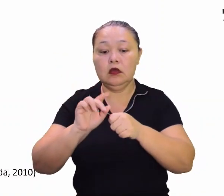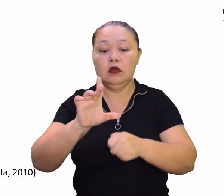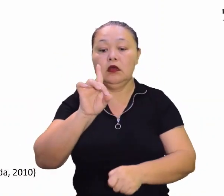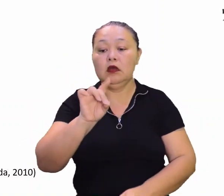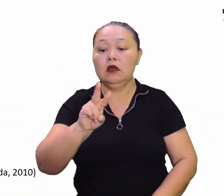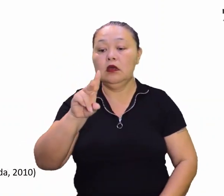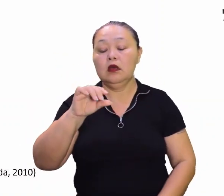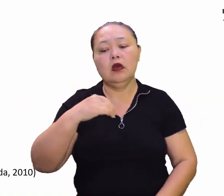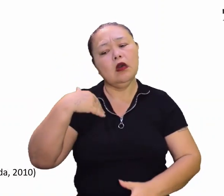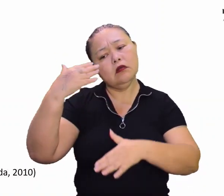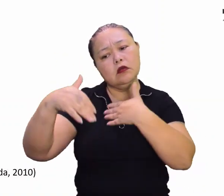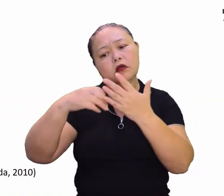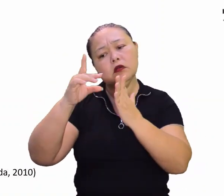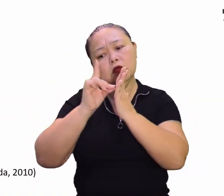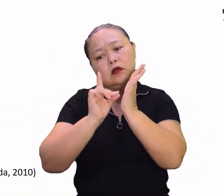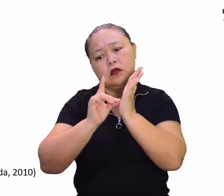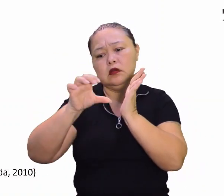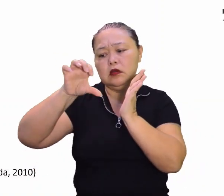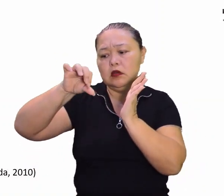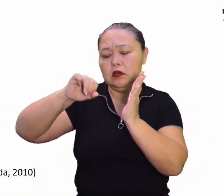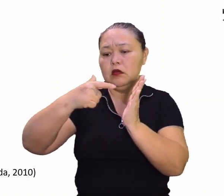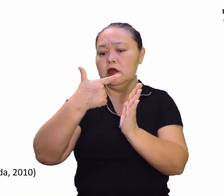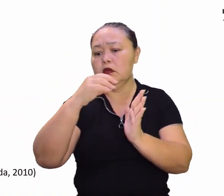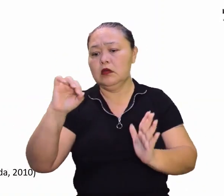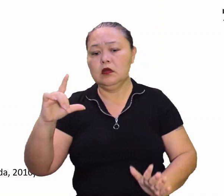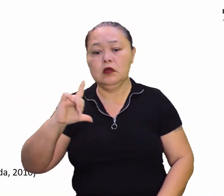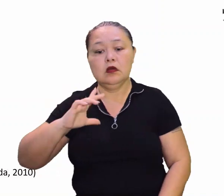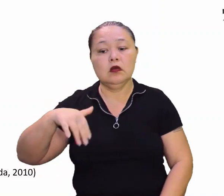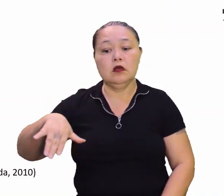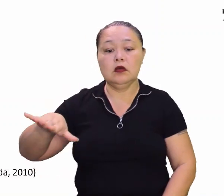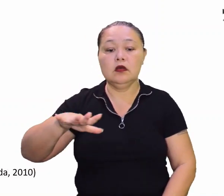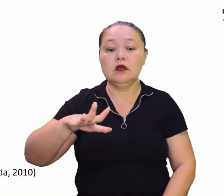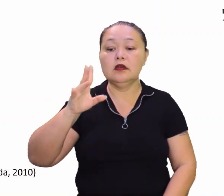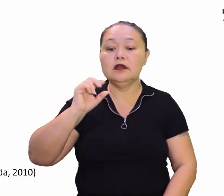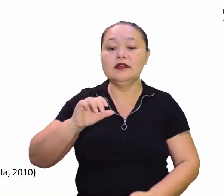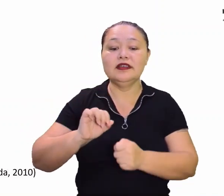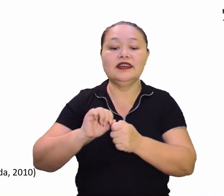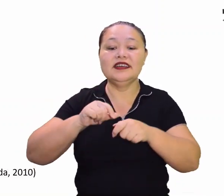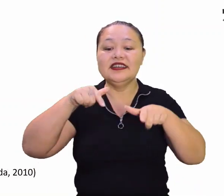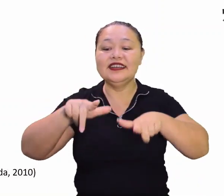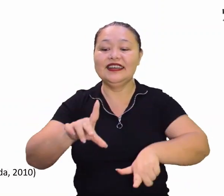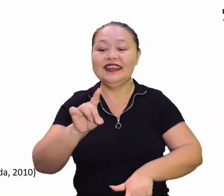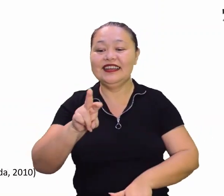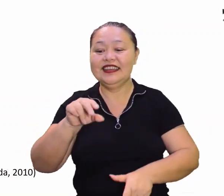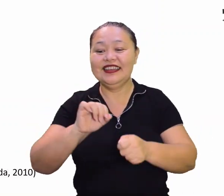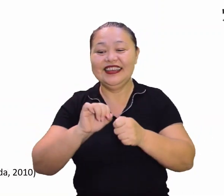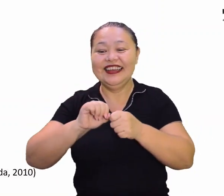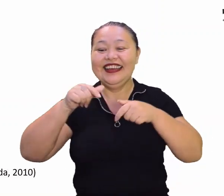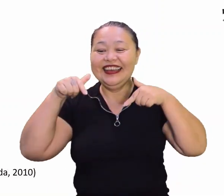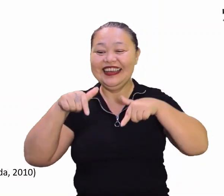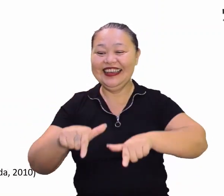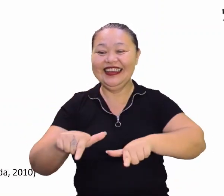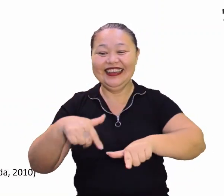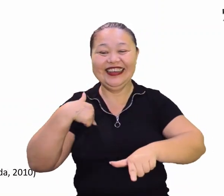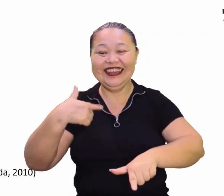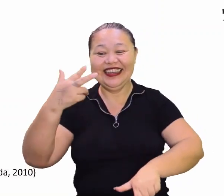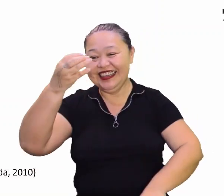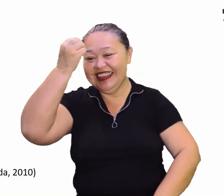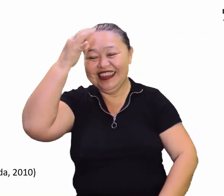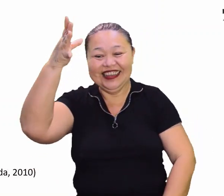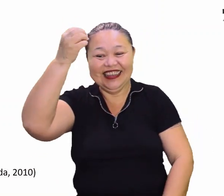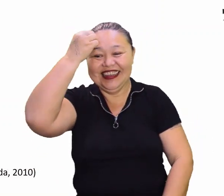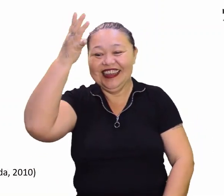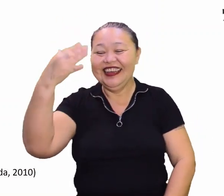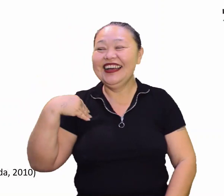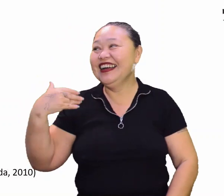DVD ele já vem aparecer lá na década de 90, 2000. Exato. Se a galera não lembra nem de aparelho de DVD, imagine videocassete, né? Tem gente que não... É verdade. Porque